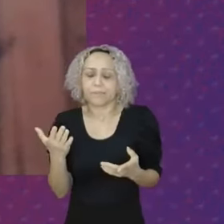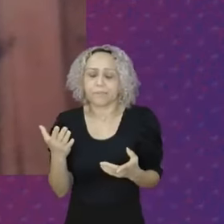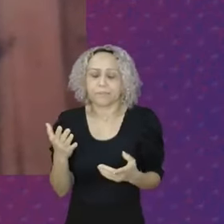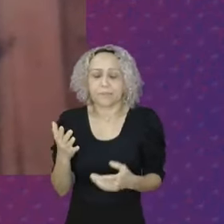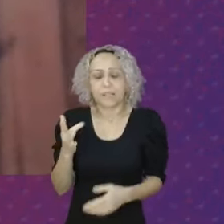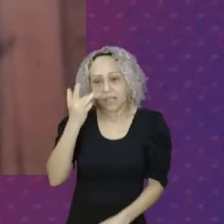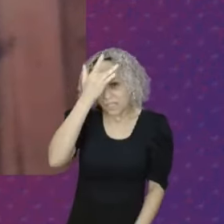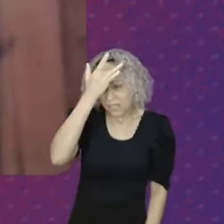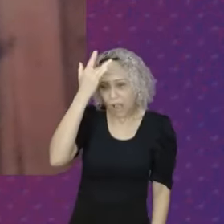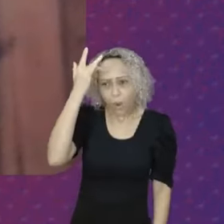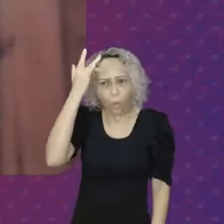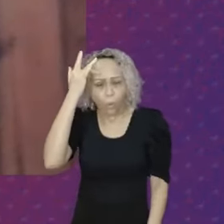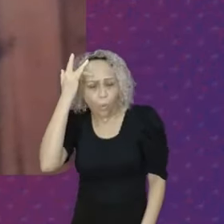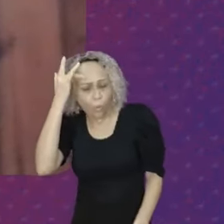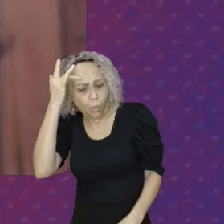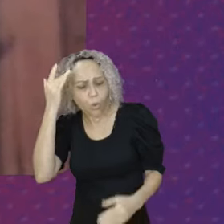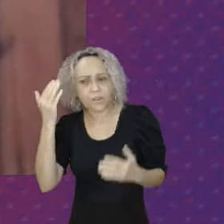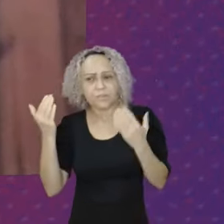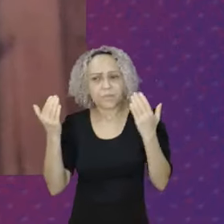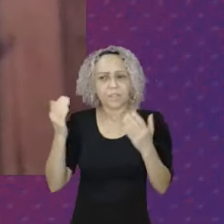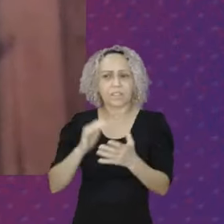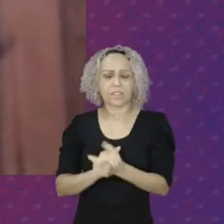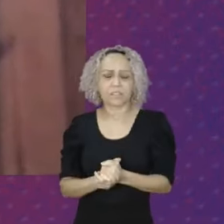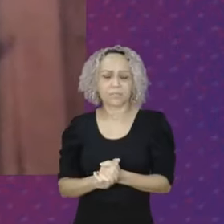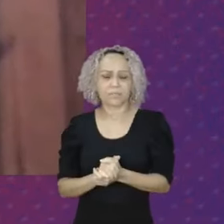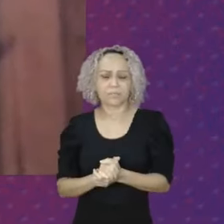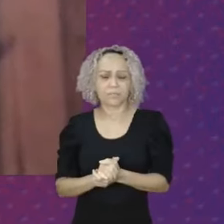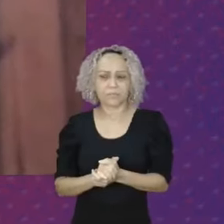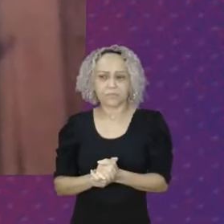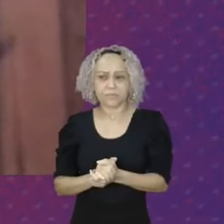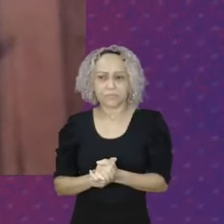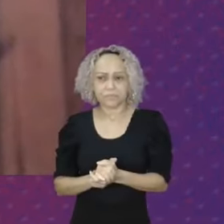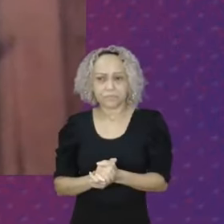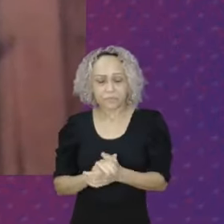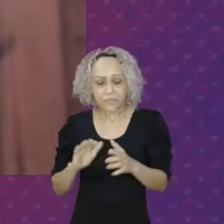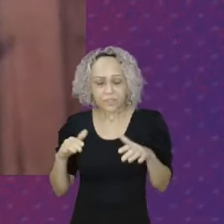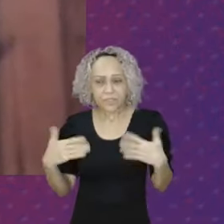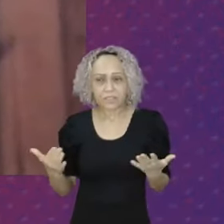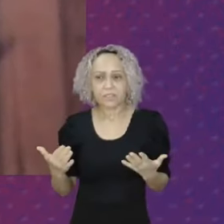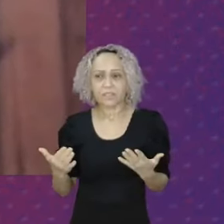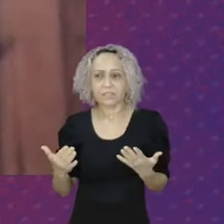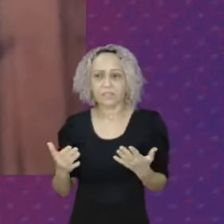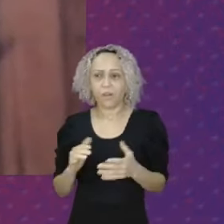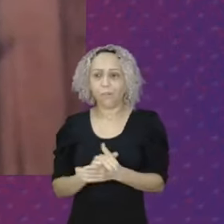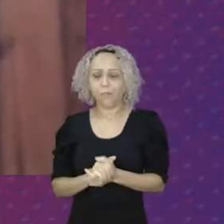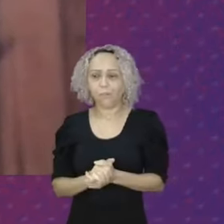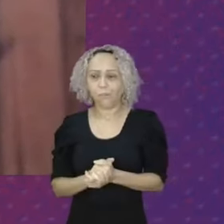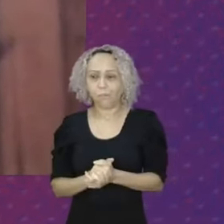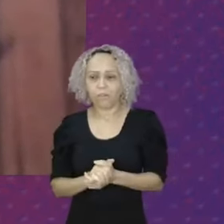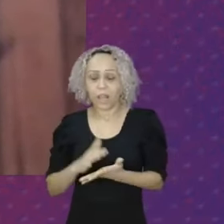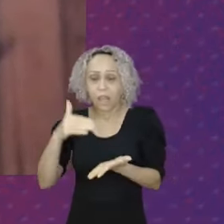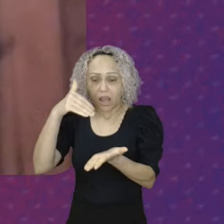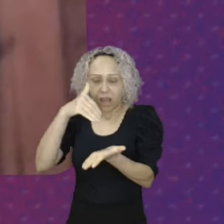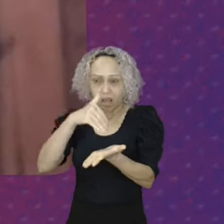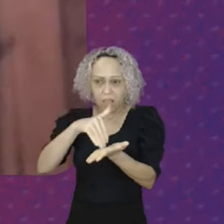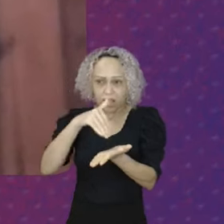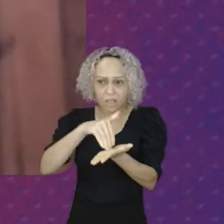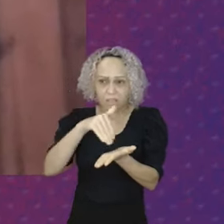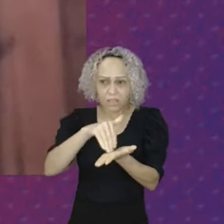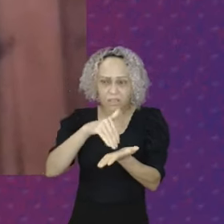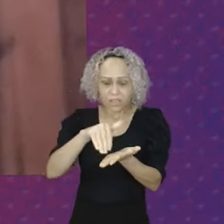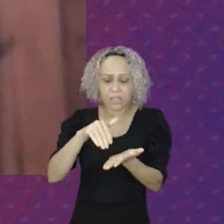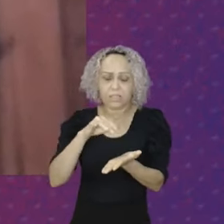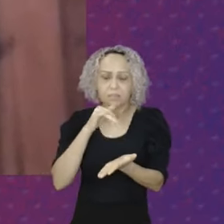para alguns Quadros que necessitam de cuidado e atenção específicos também então eu a gente luta muito para que as secretarias ou órgãos né